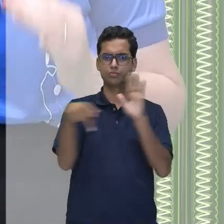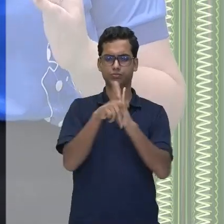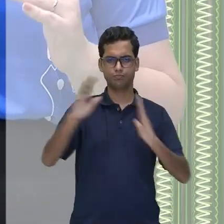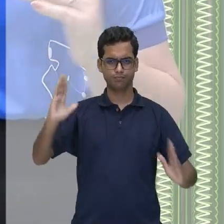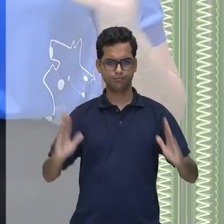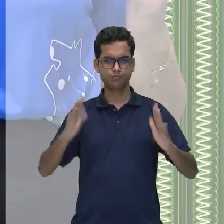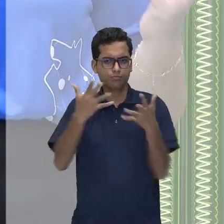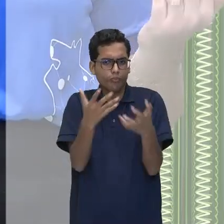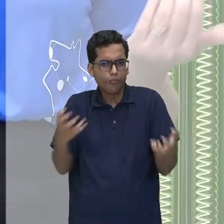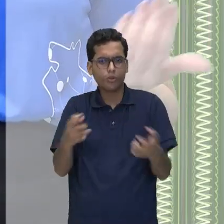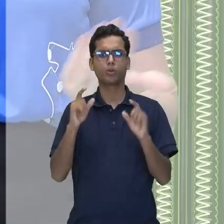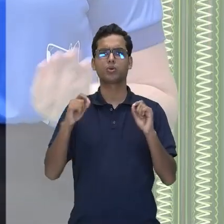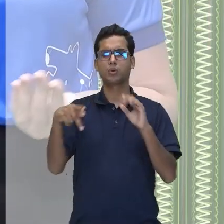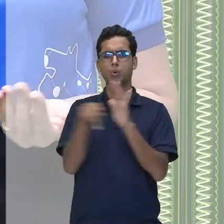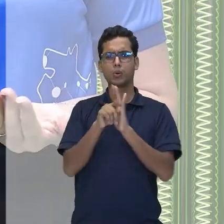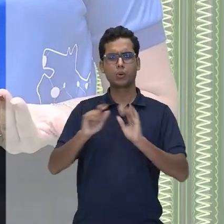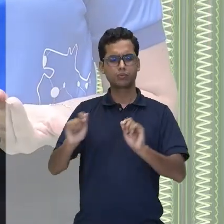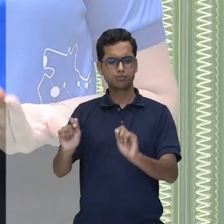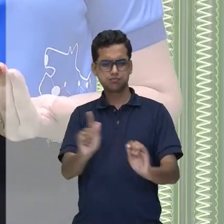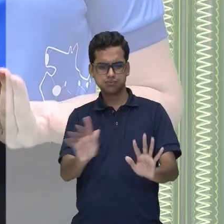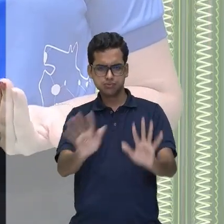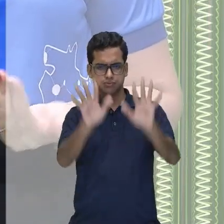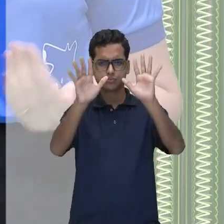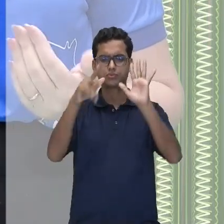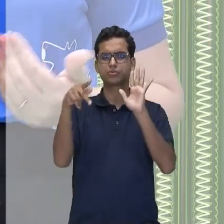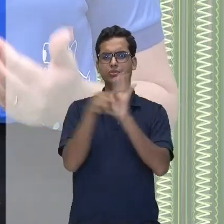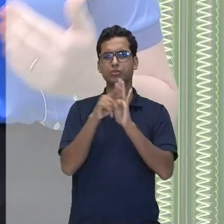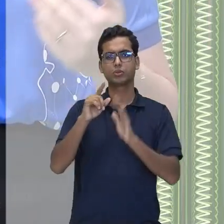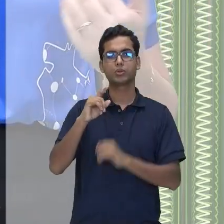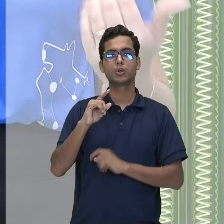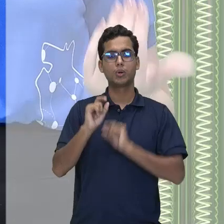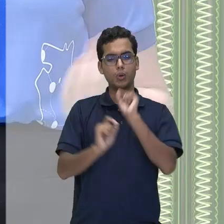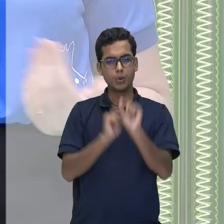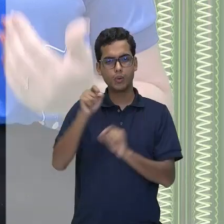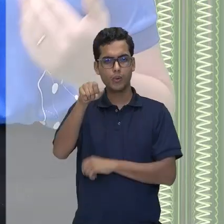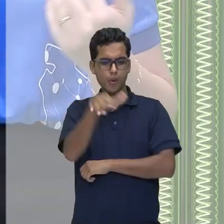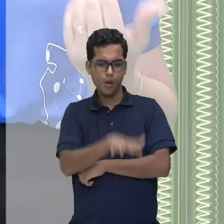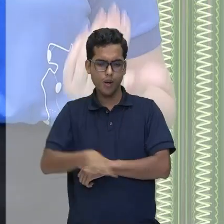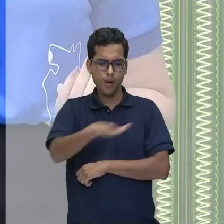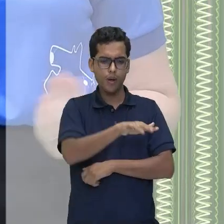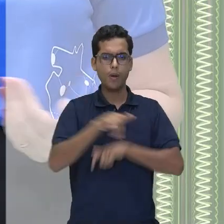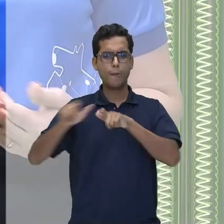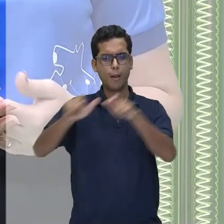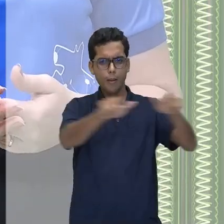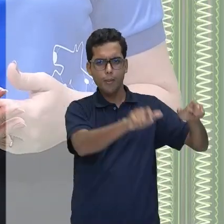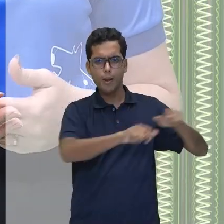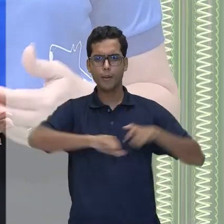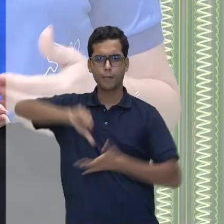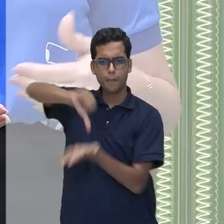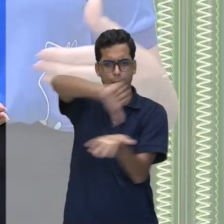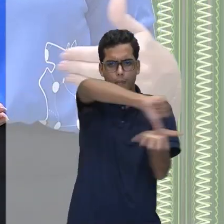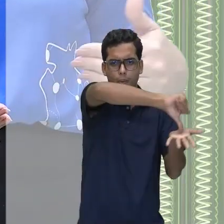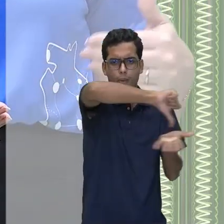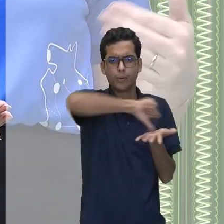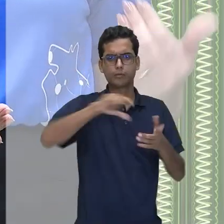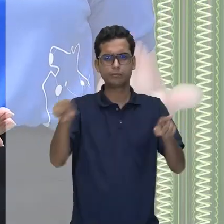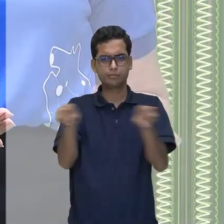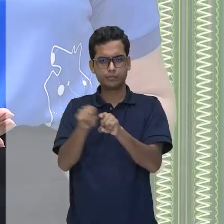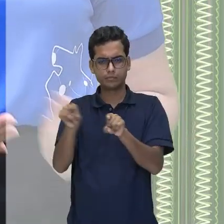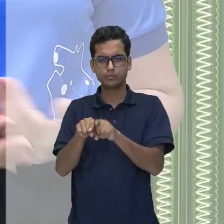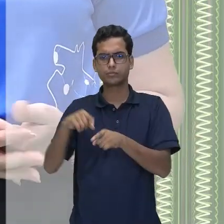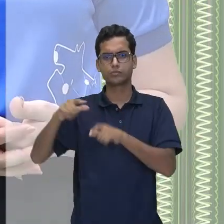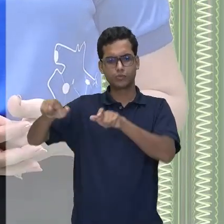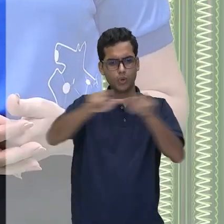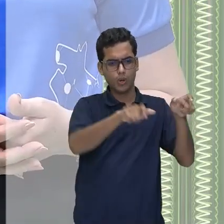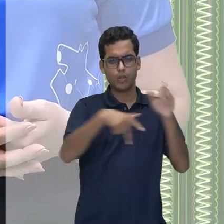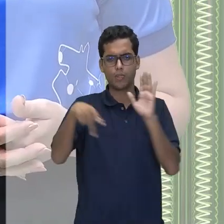seca, aquela fumaça densa tomando conta das regiões, né, das cidades, até mesmo de cidades do